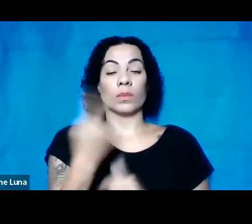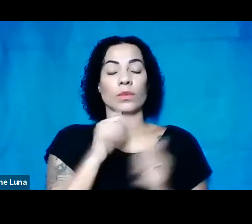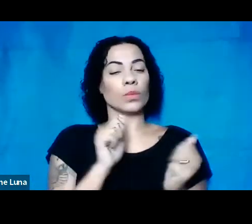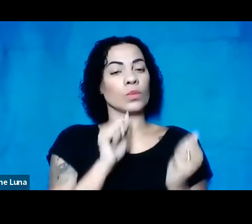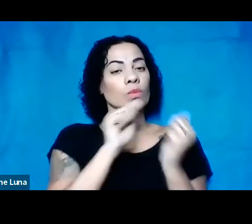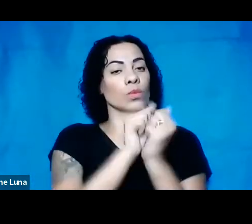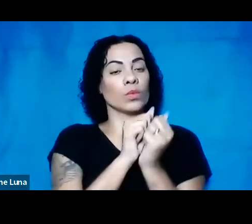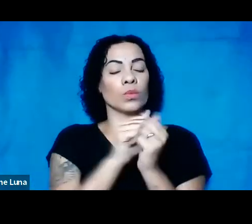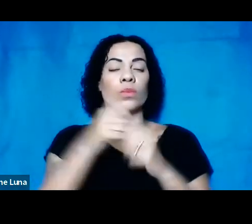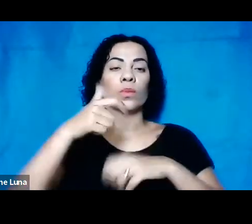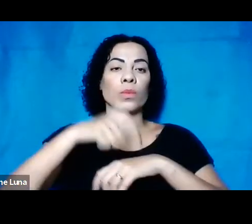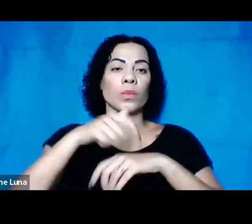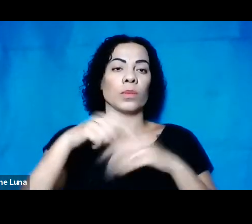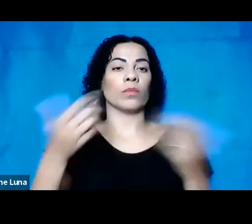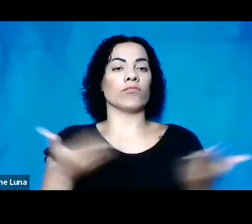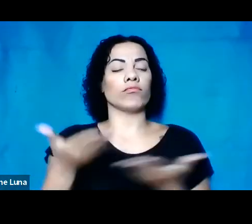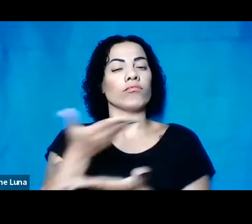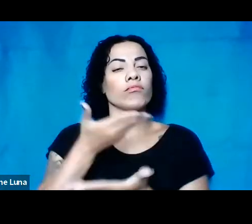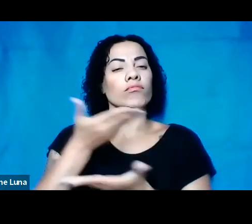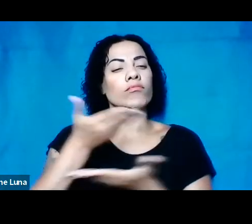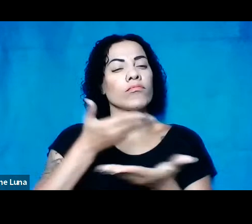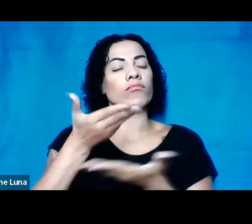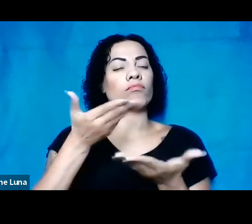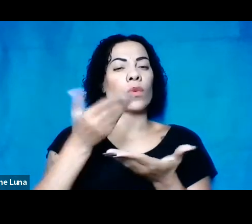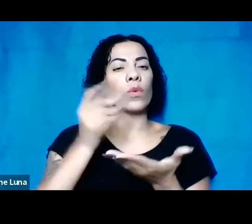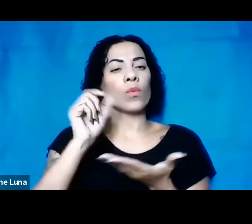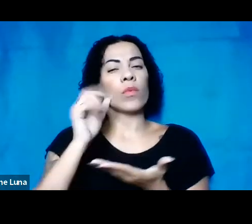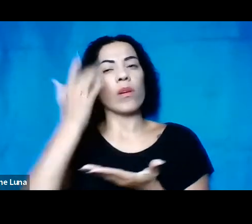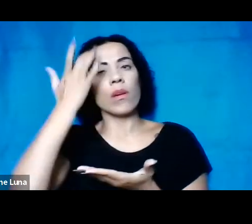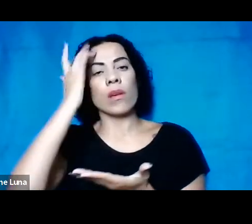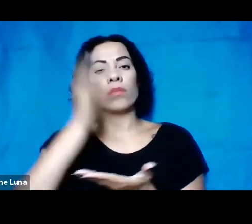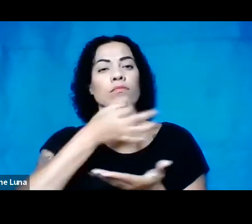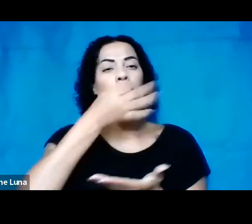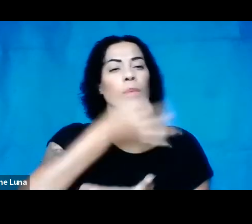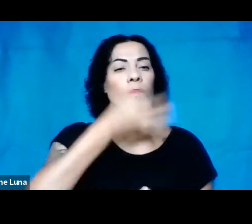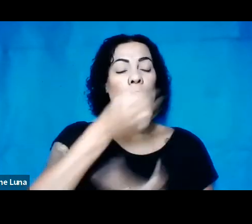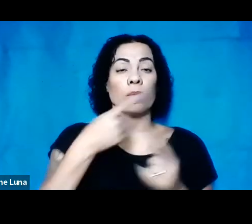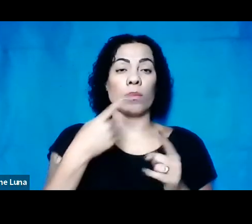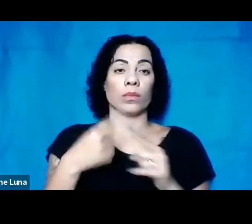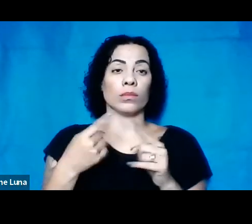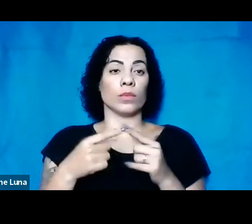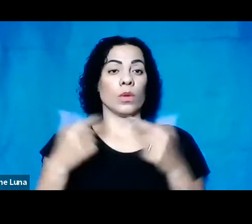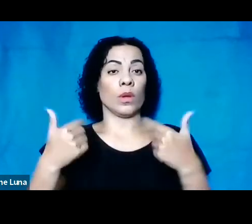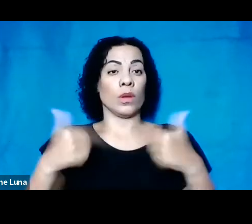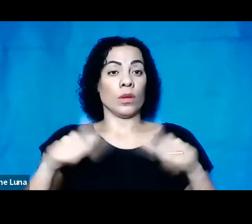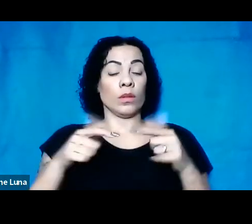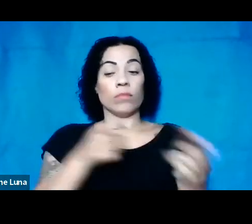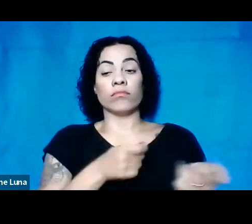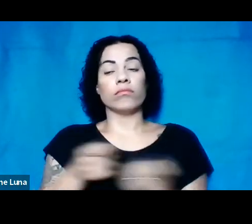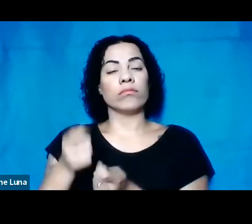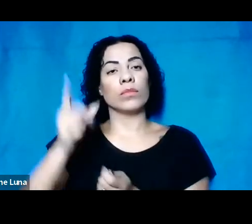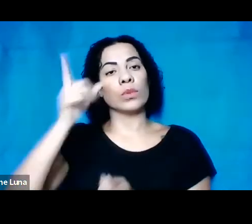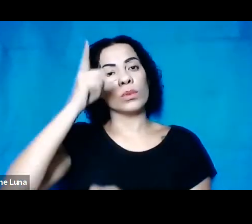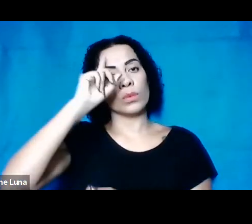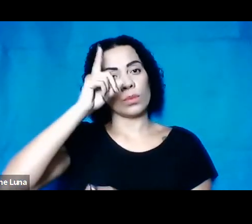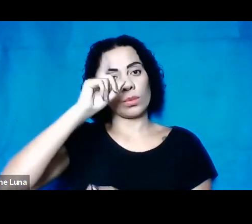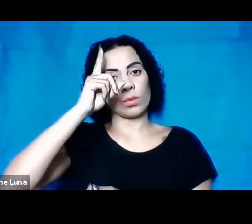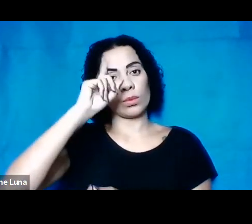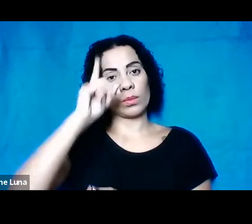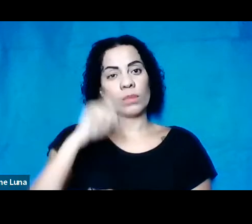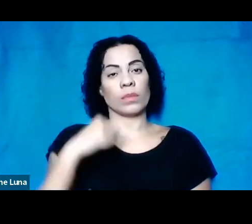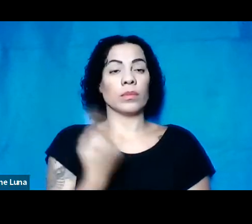nesse momento, trocando essas impressões, porque o trabalho do dia a dia, né? A